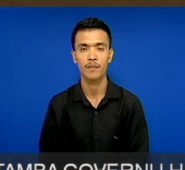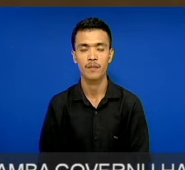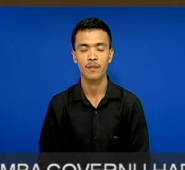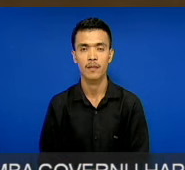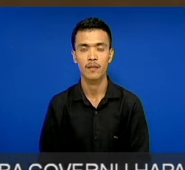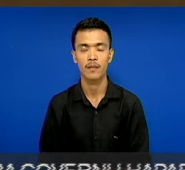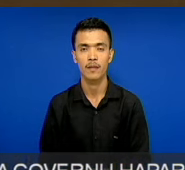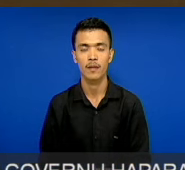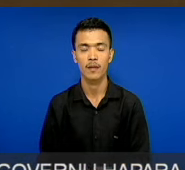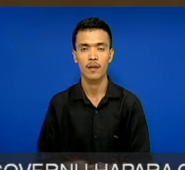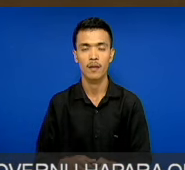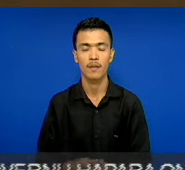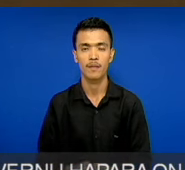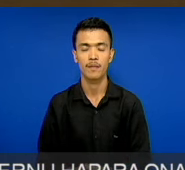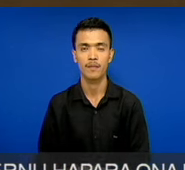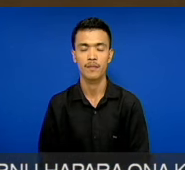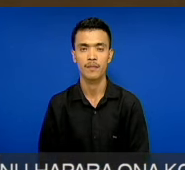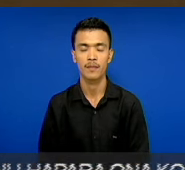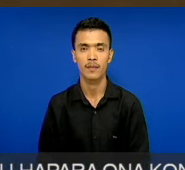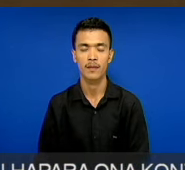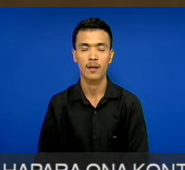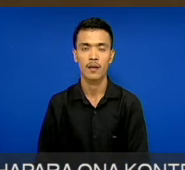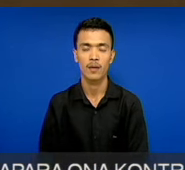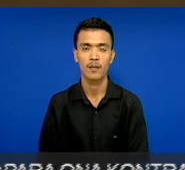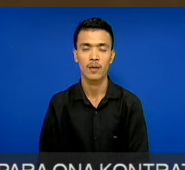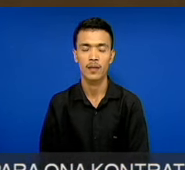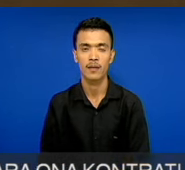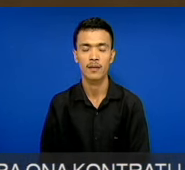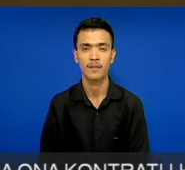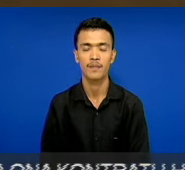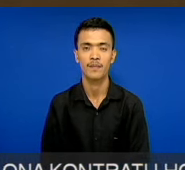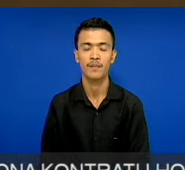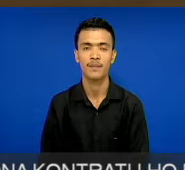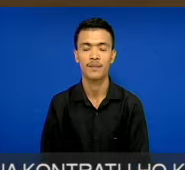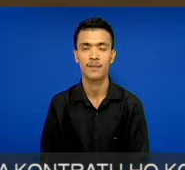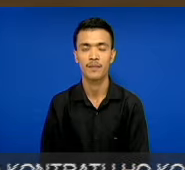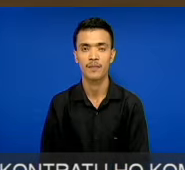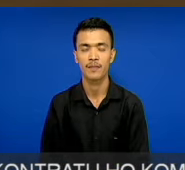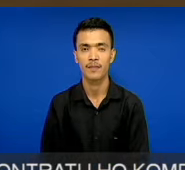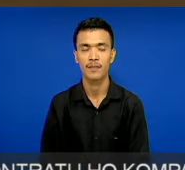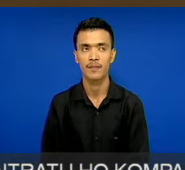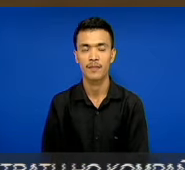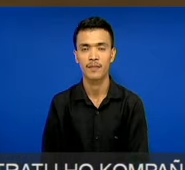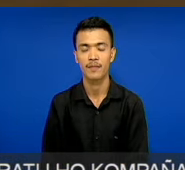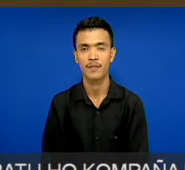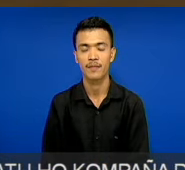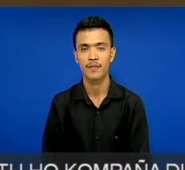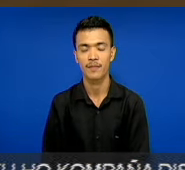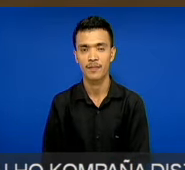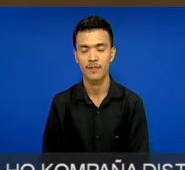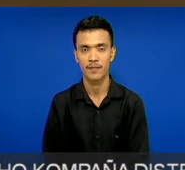os portugueses e todos nós honramos a coragem e a determinação daqueles que lutaram pela liberdade e renovamos